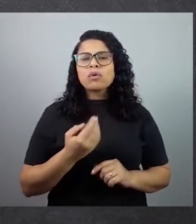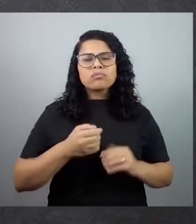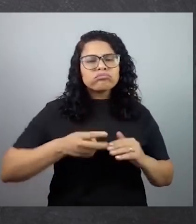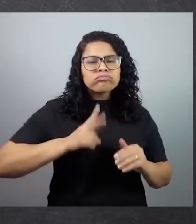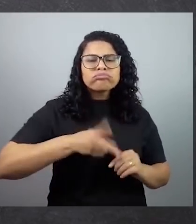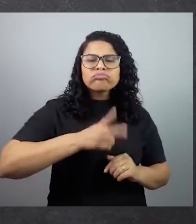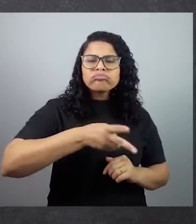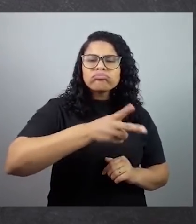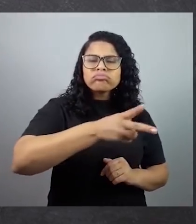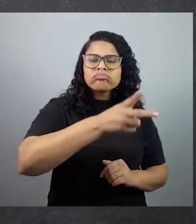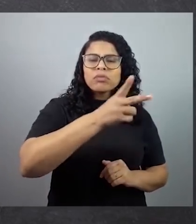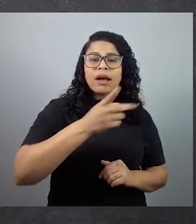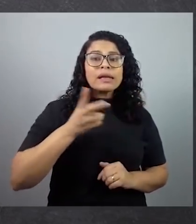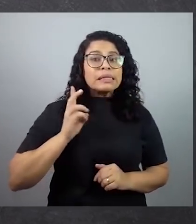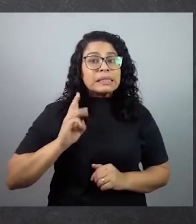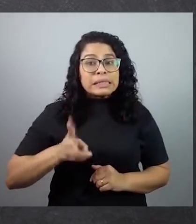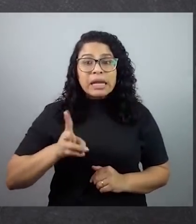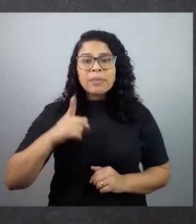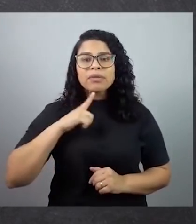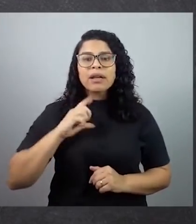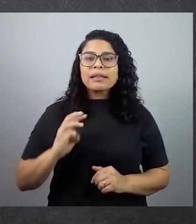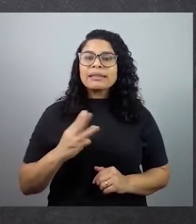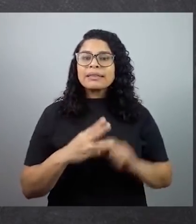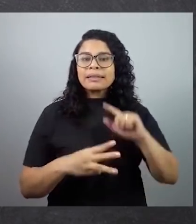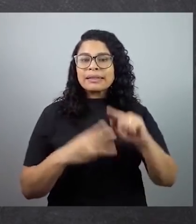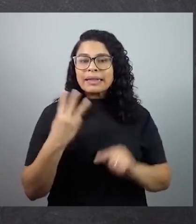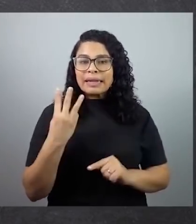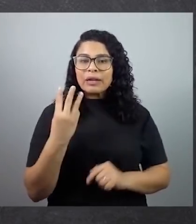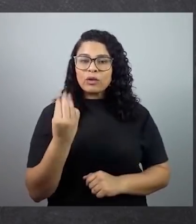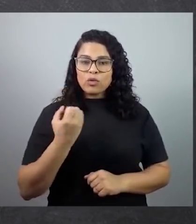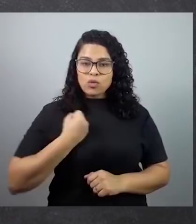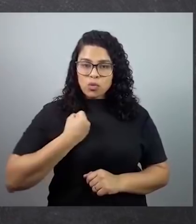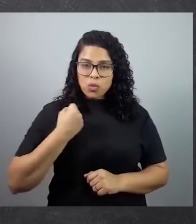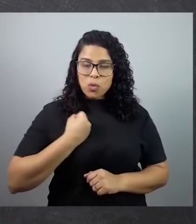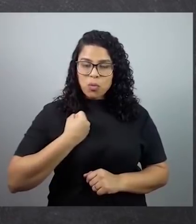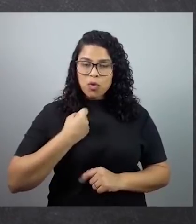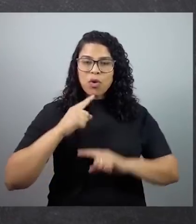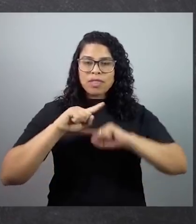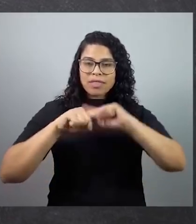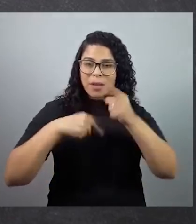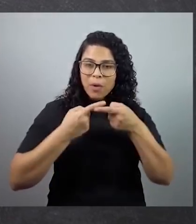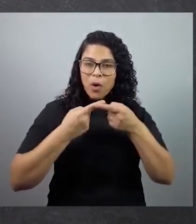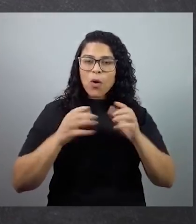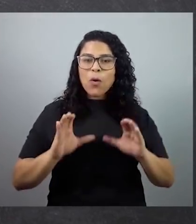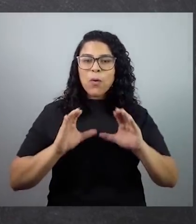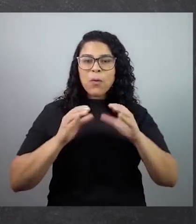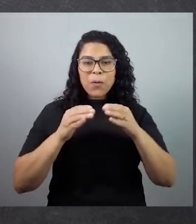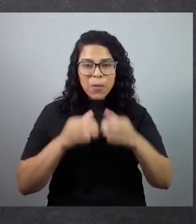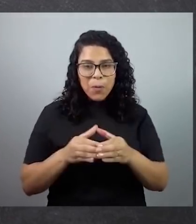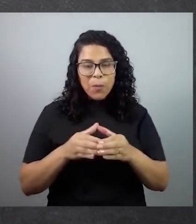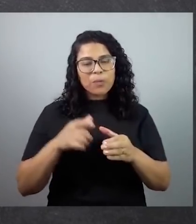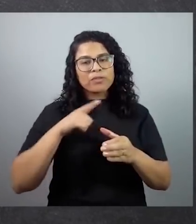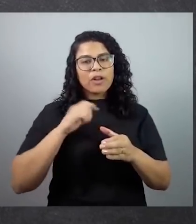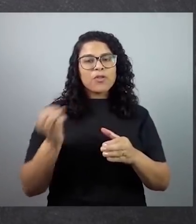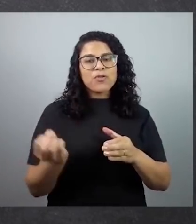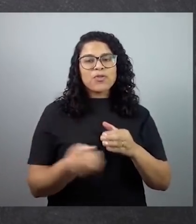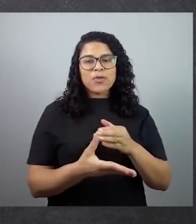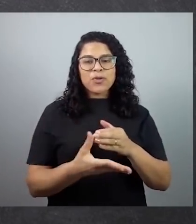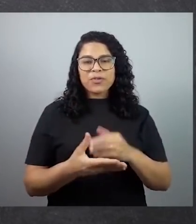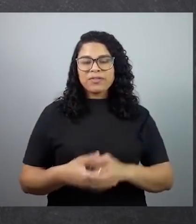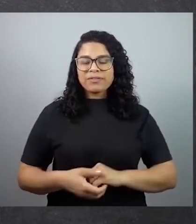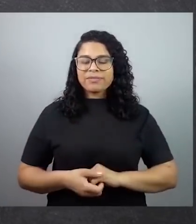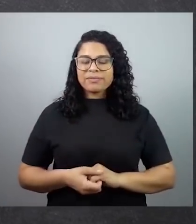diante. Sempre com 3 ordens, os números, né, eles vão crescer sempre aqui,